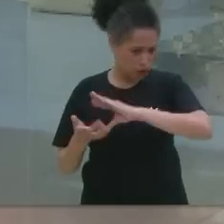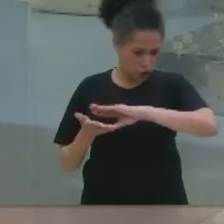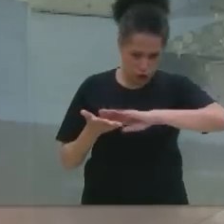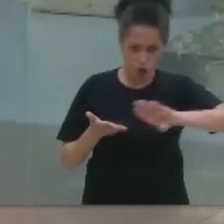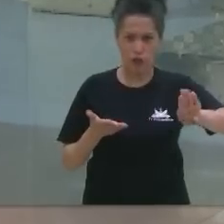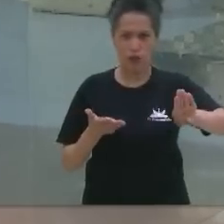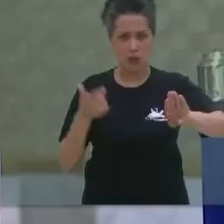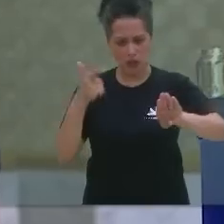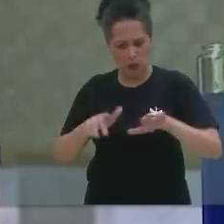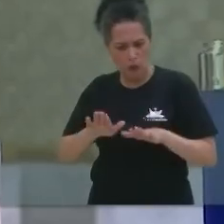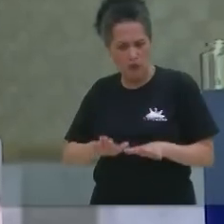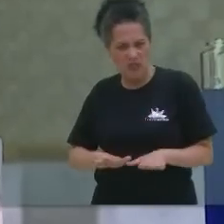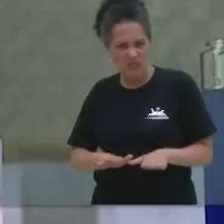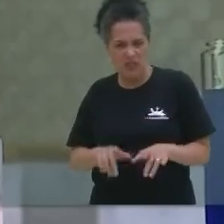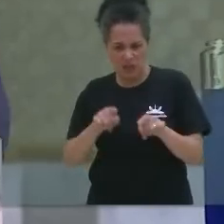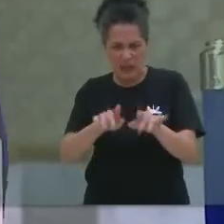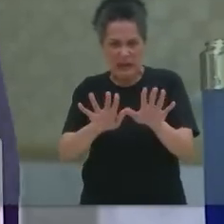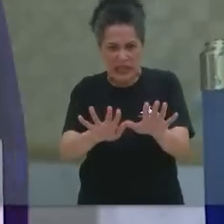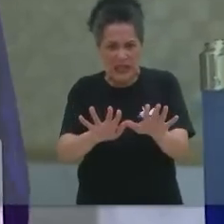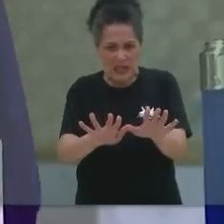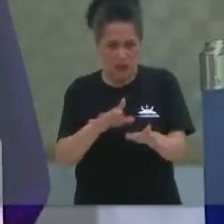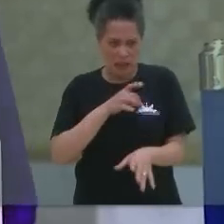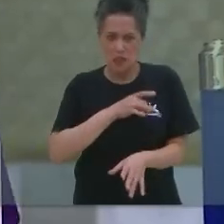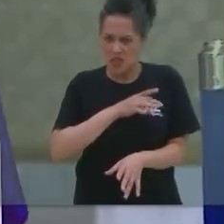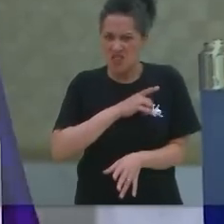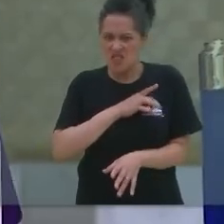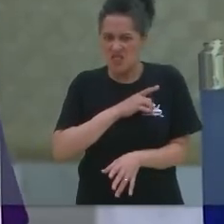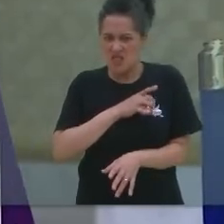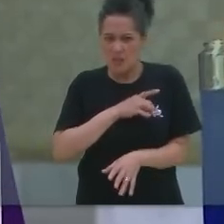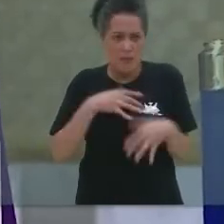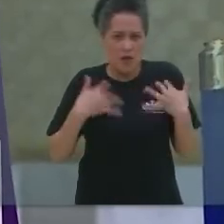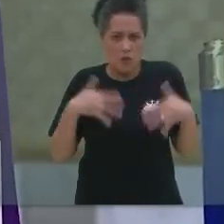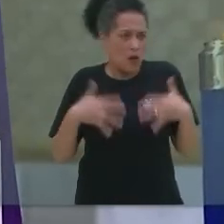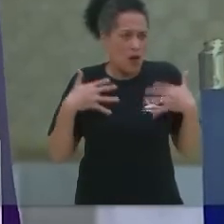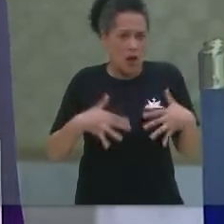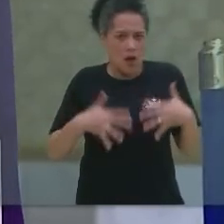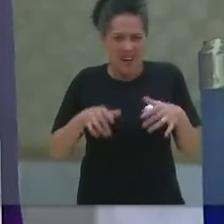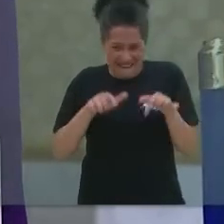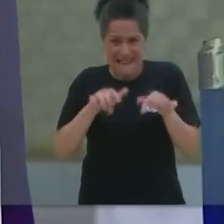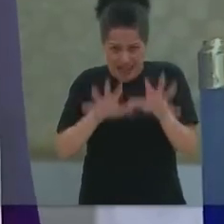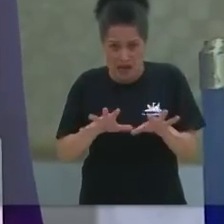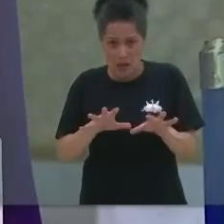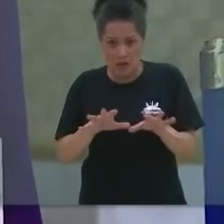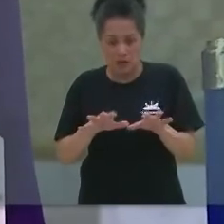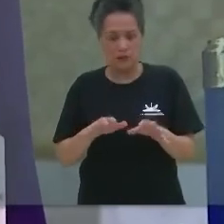deixada. É assim para a gente ter medo e temor, terror? Não.